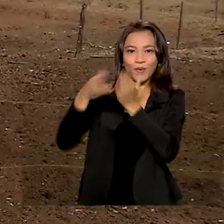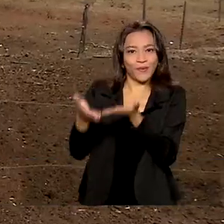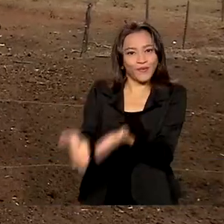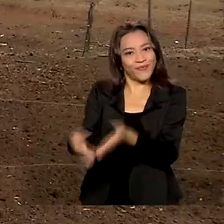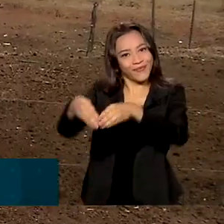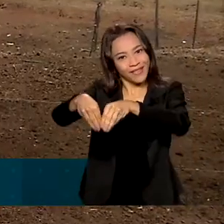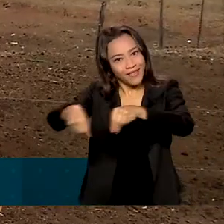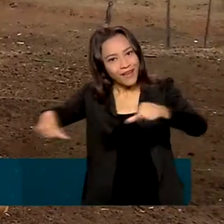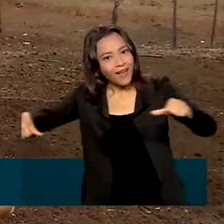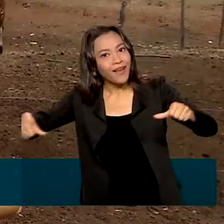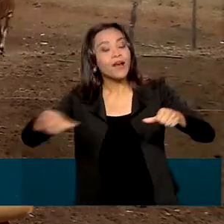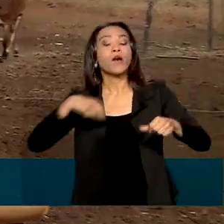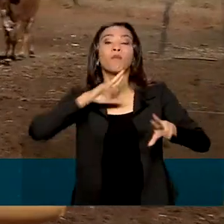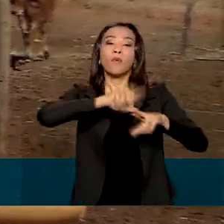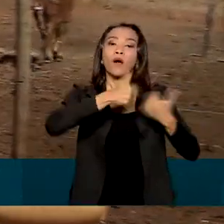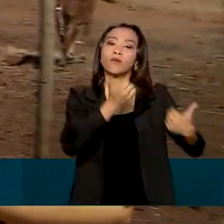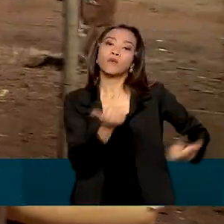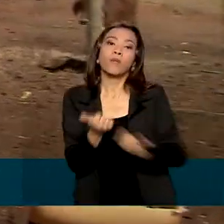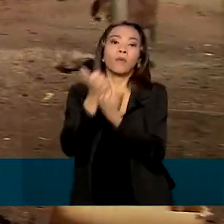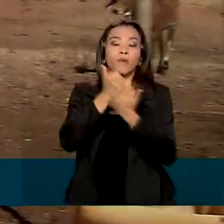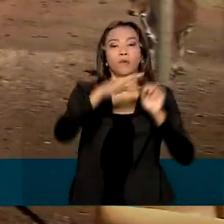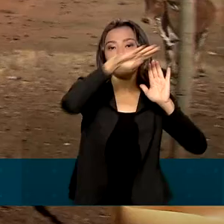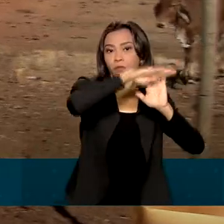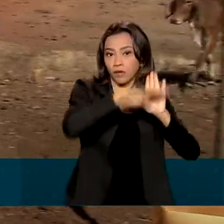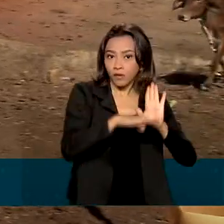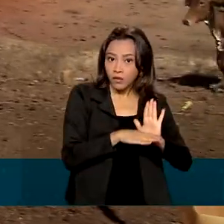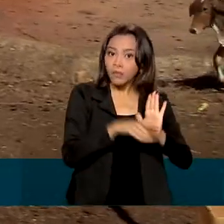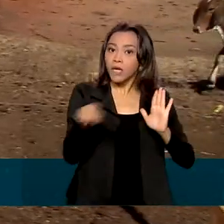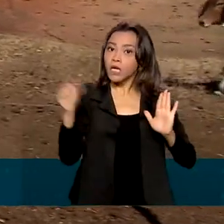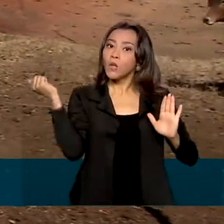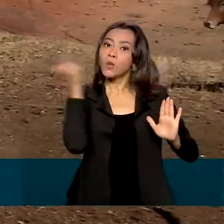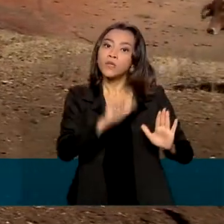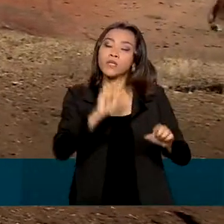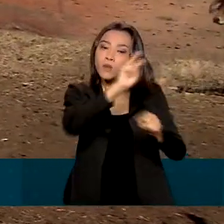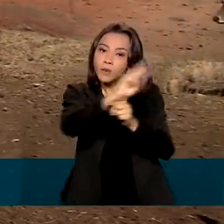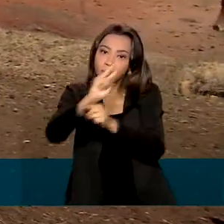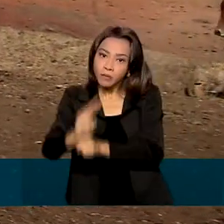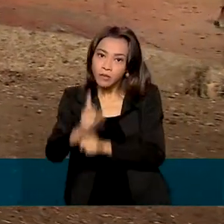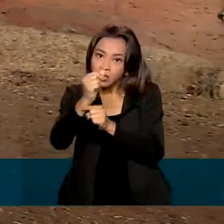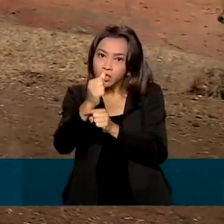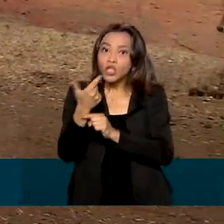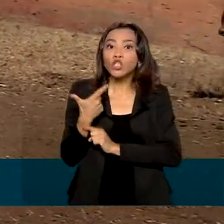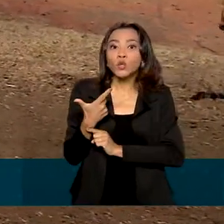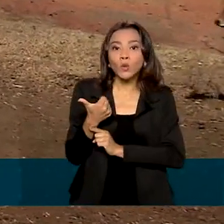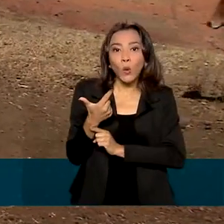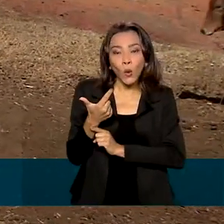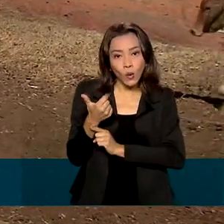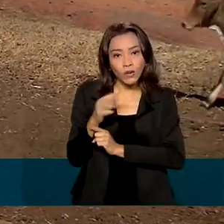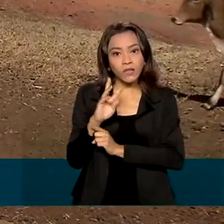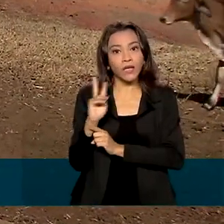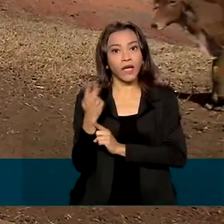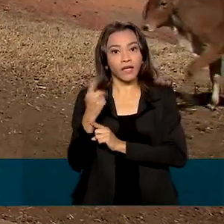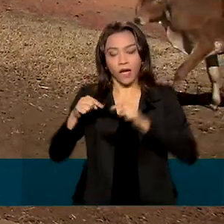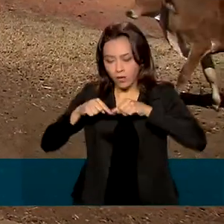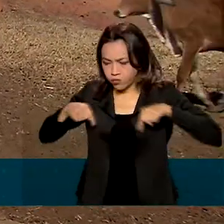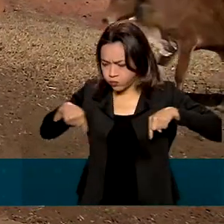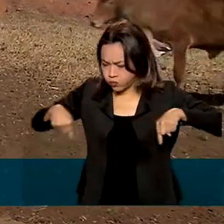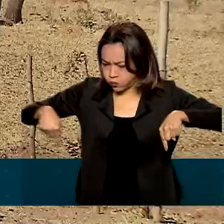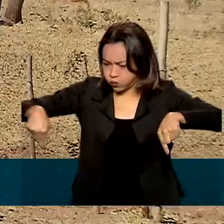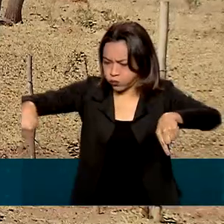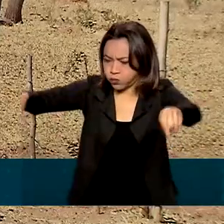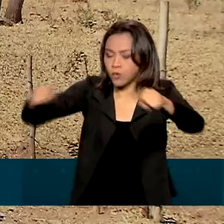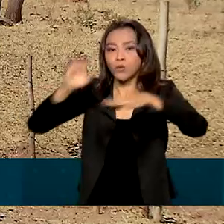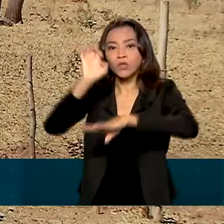Com a ajuda do Programa Terra Brasil, ele conseguiu financiar um sítio de 12 hectares em Cocalzinho, no estado de